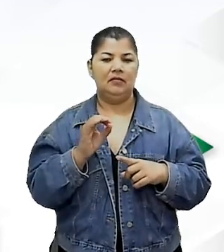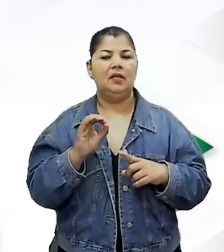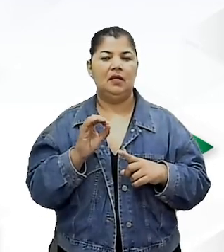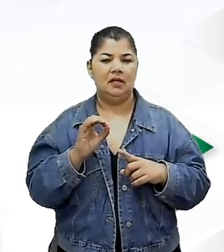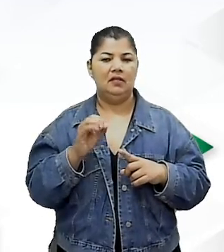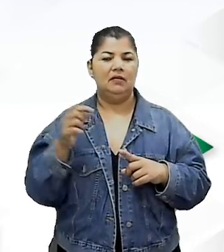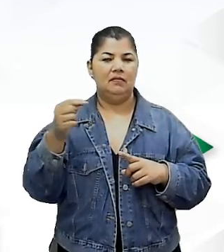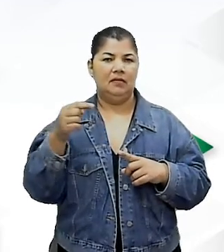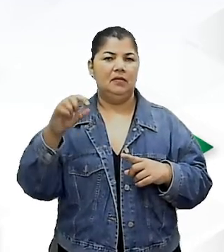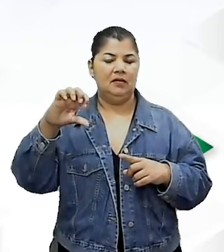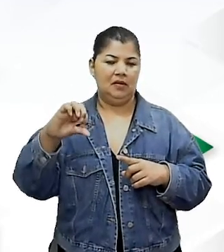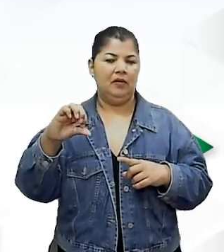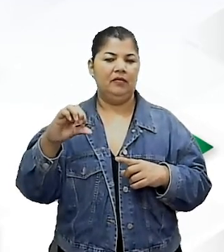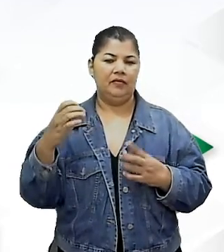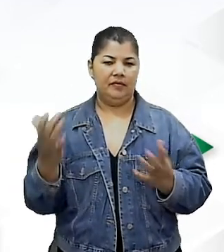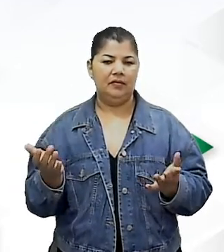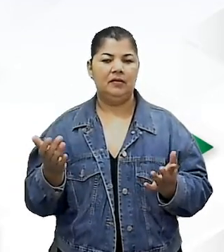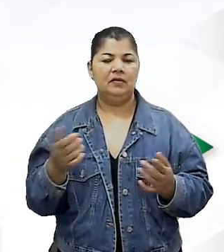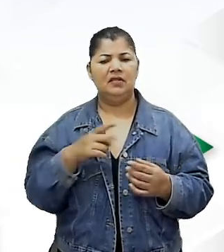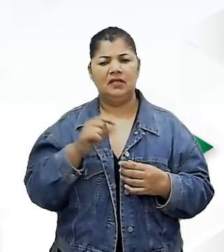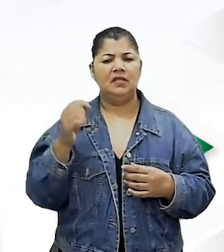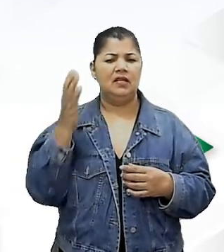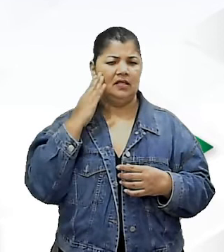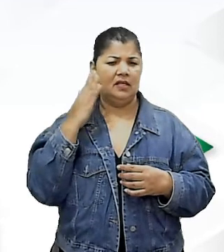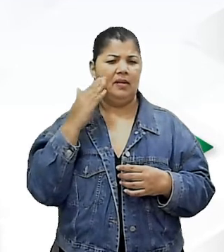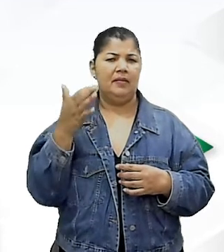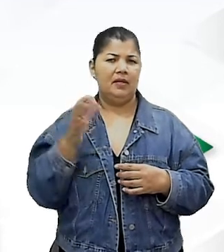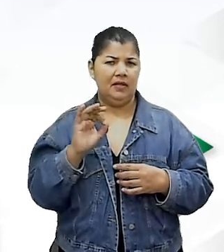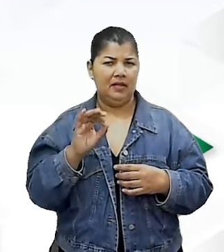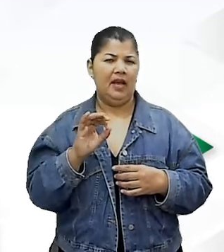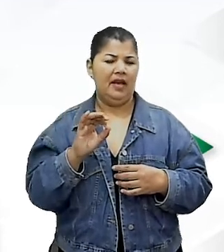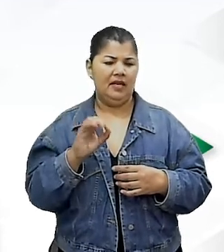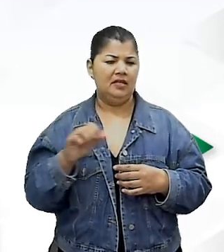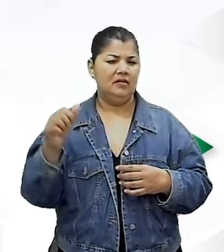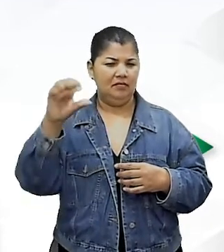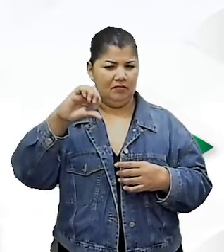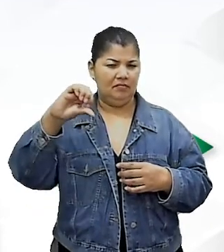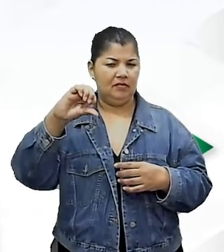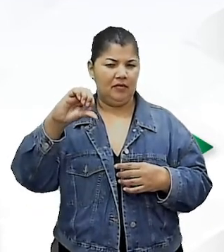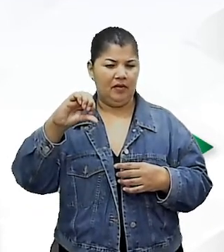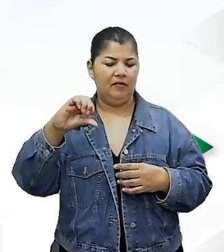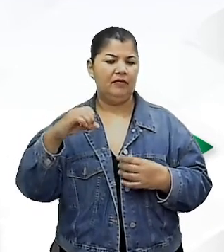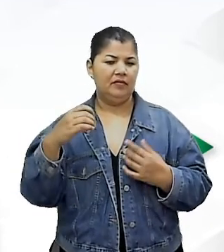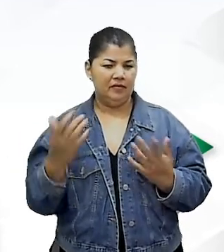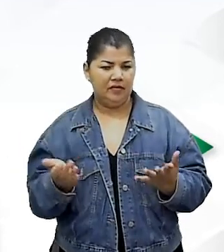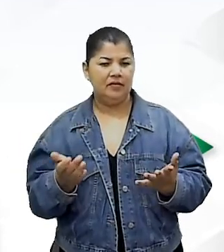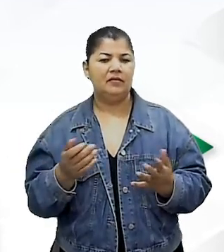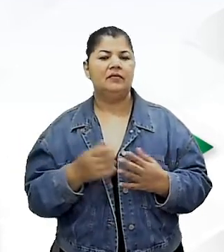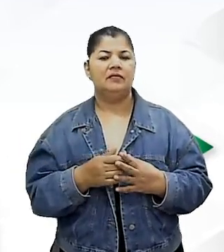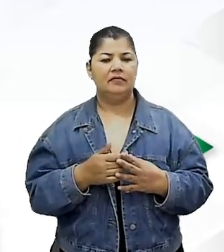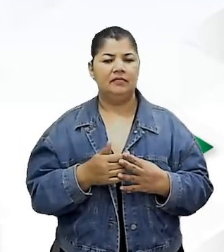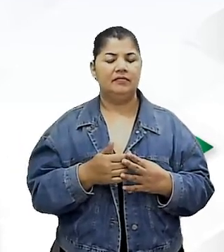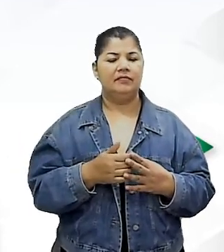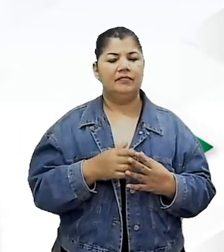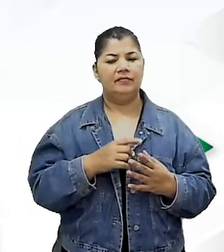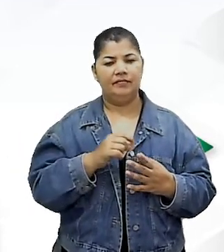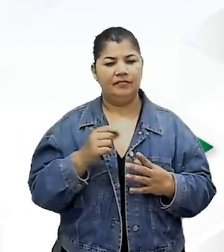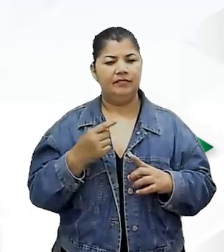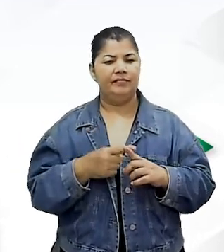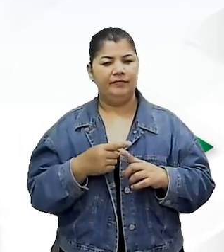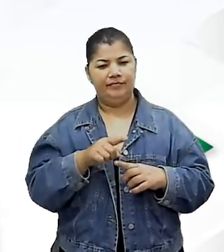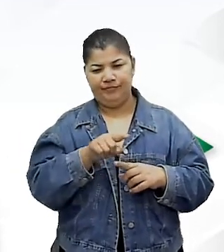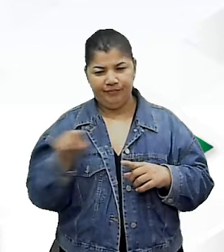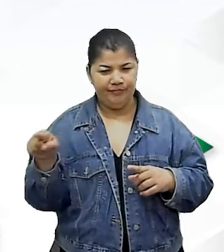E 100 você já sabe que é 10 ao quadrado. Confere comigo? Então 10 ao quadrado vezes 10 a menos 9,